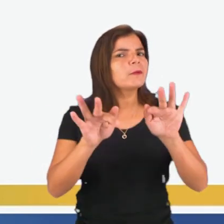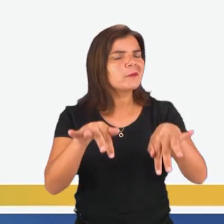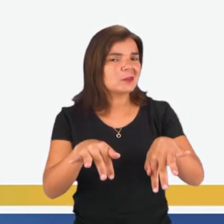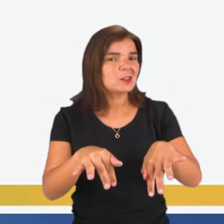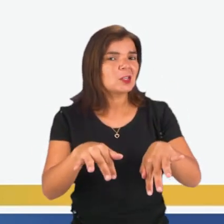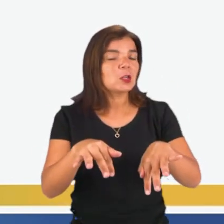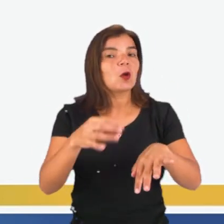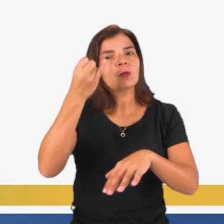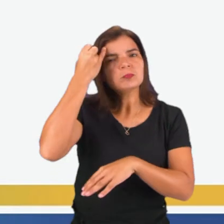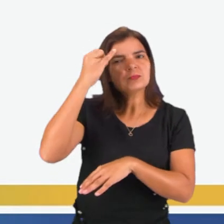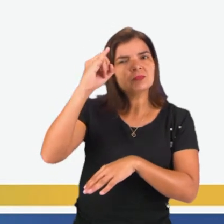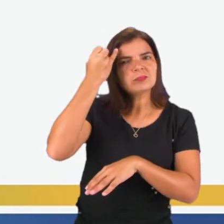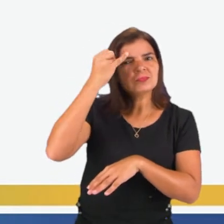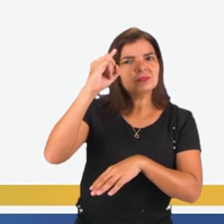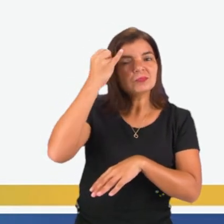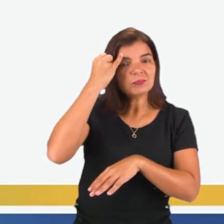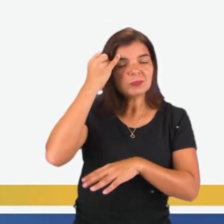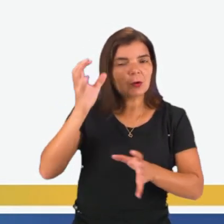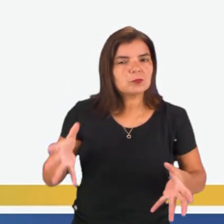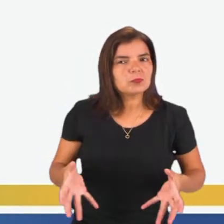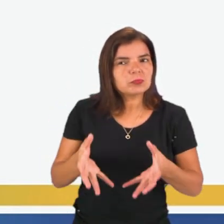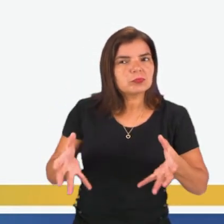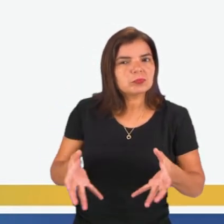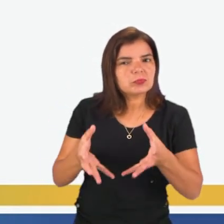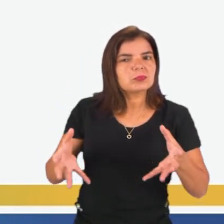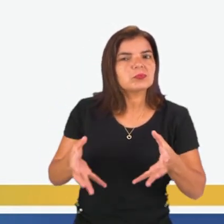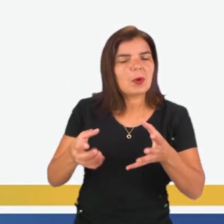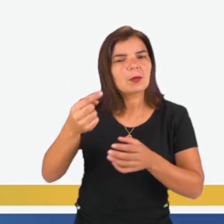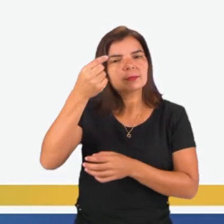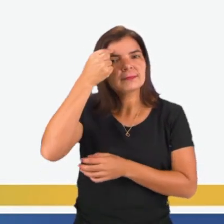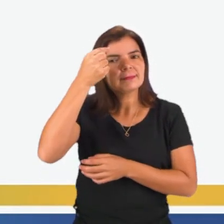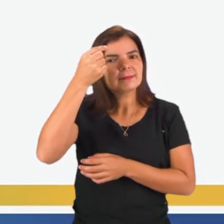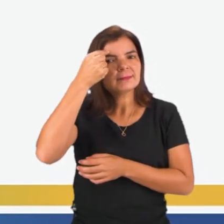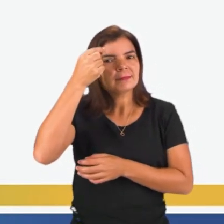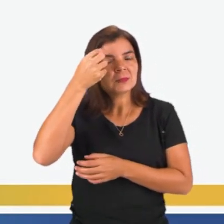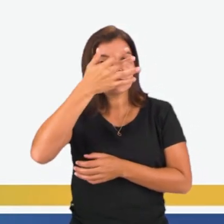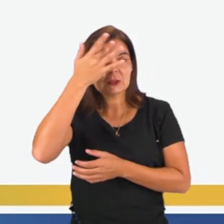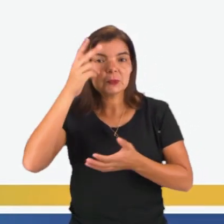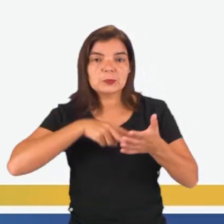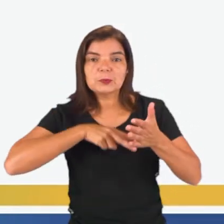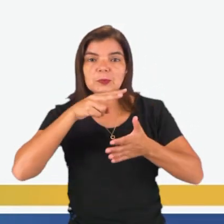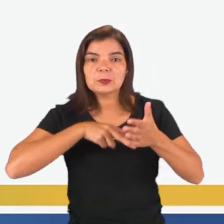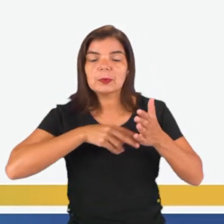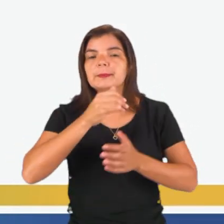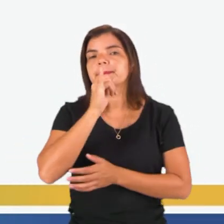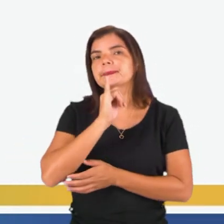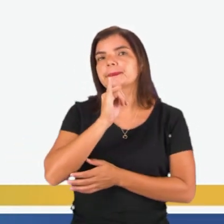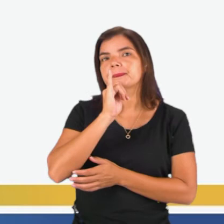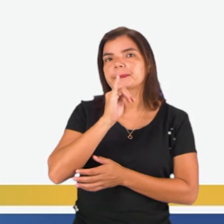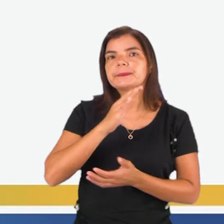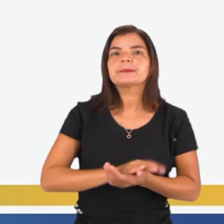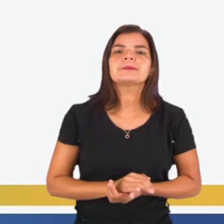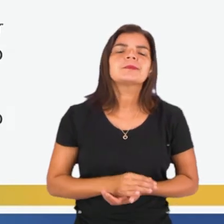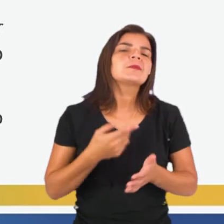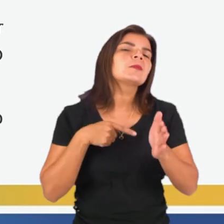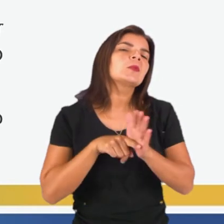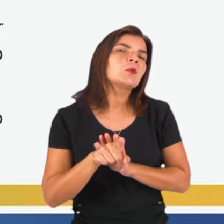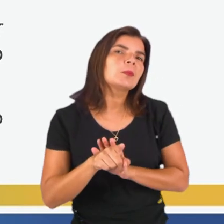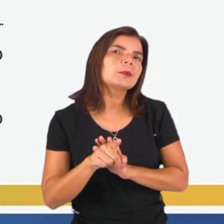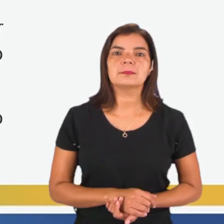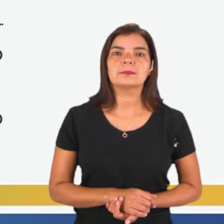de maneira criativa e instigando a reflexão de seus leitores. Por exemplo, com uma